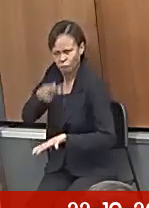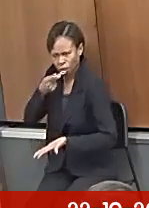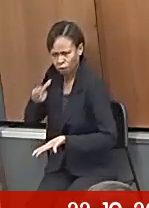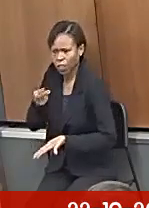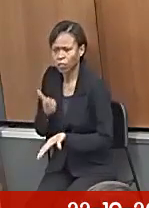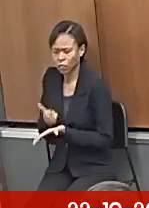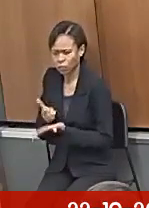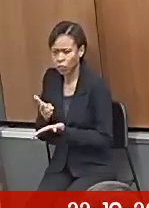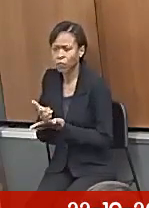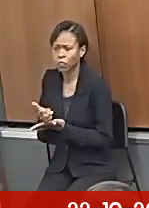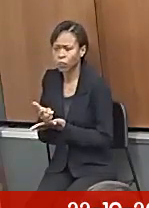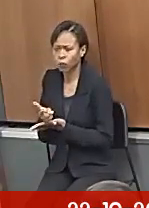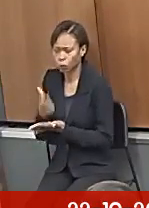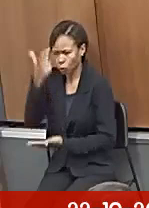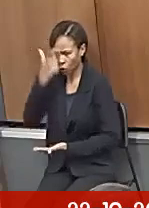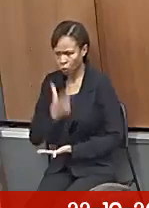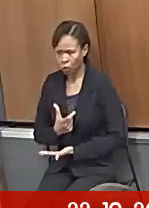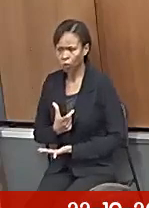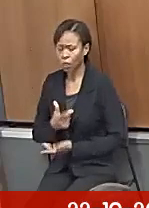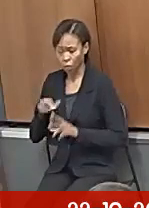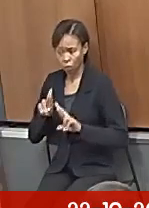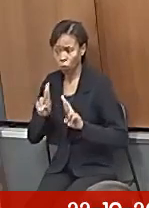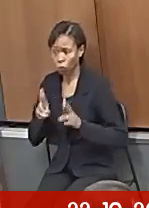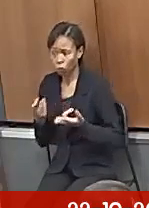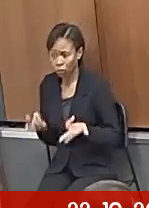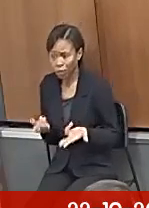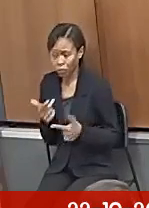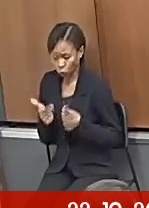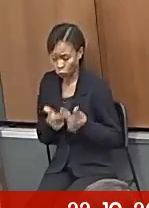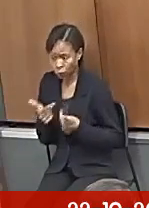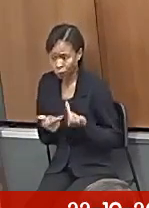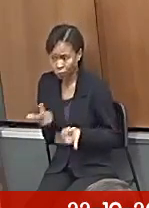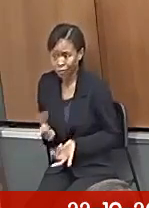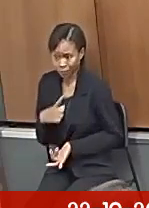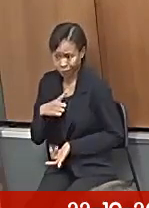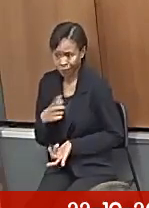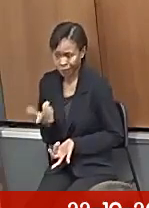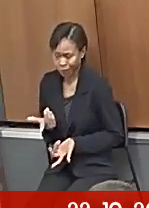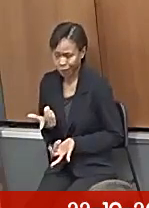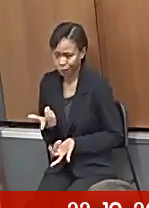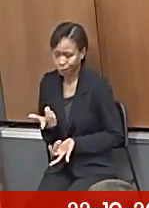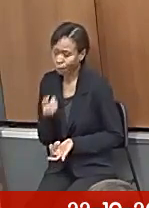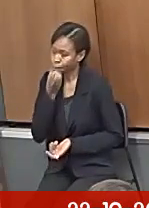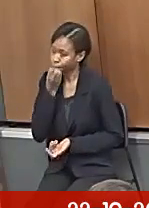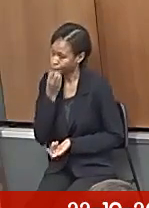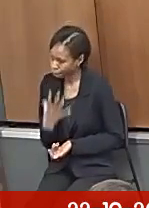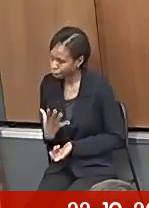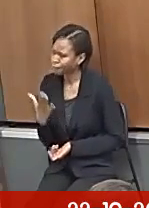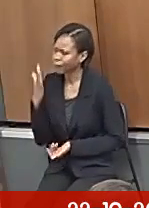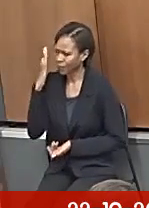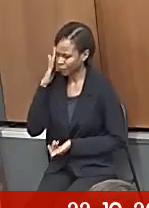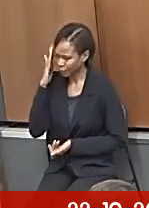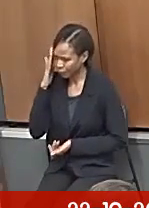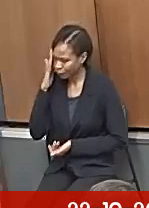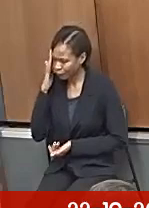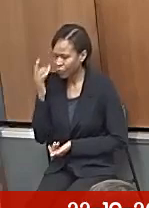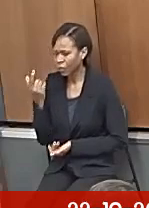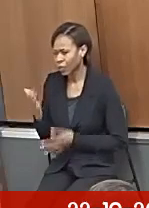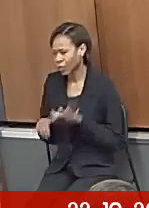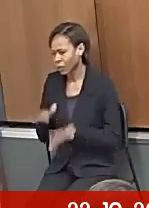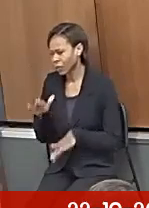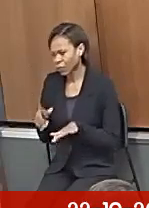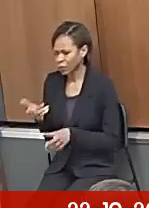mais com o cargo que a gente ocupa e com a responsabilidade que a gente tem. Então, é bom que a gente saiba, né? Quando a gente pinça